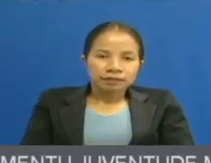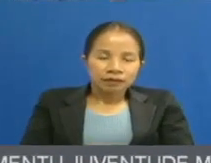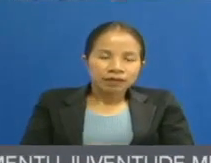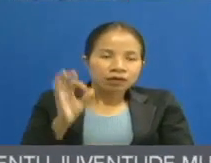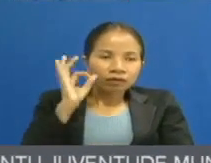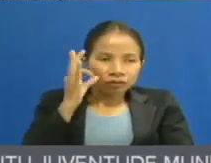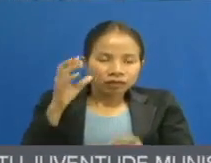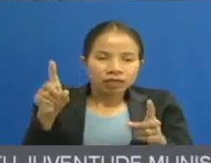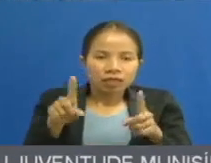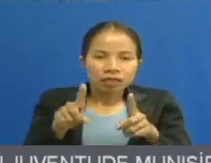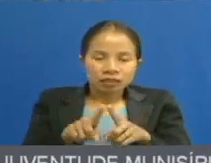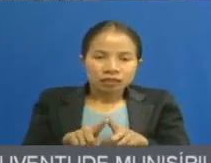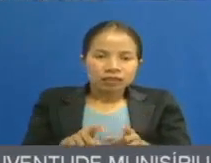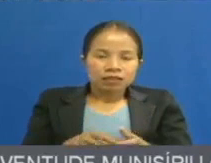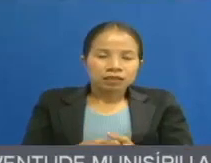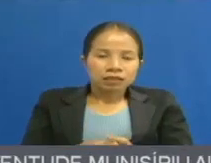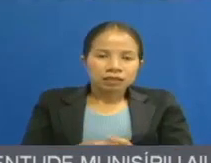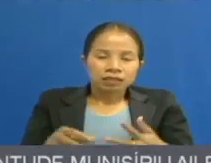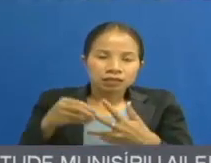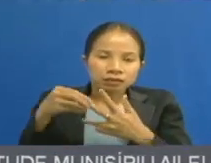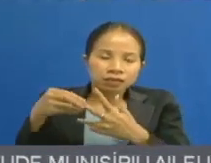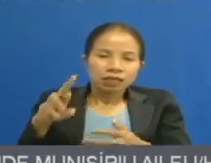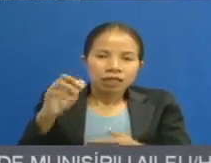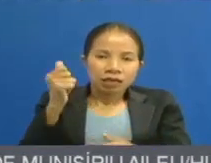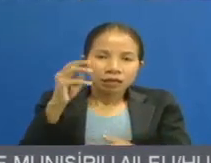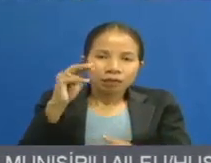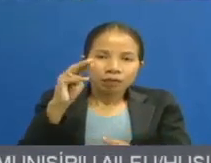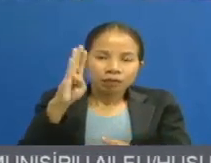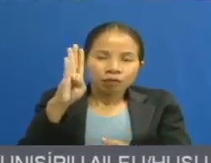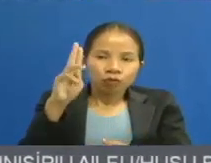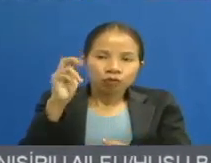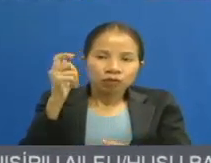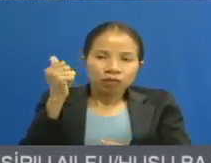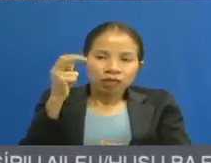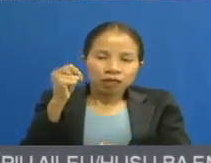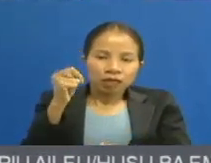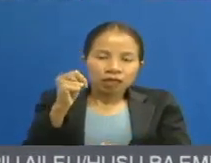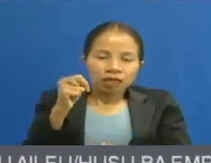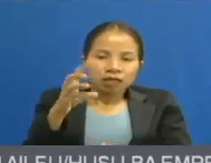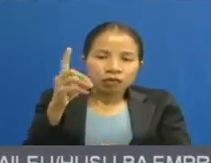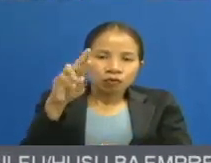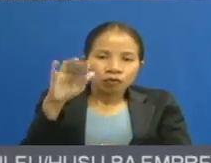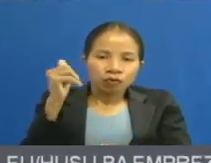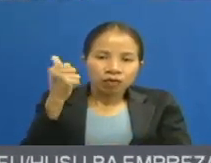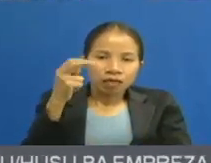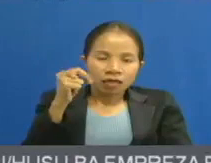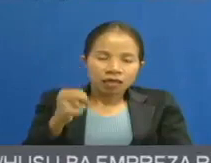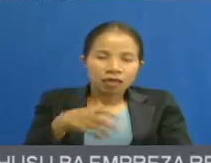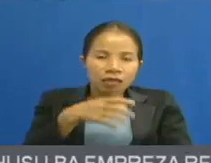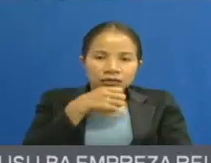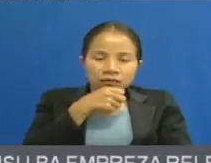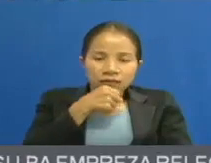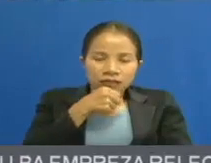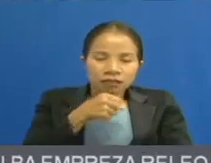Frutas nian mahanesang liu iha rambutan, durian, sabraka,